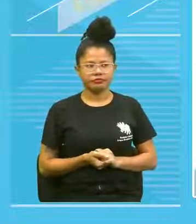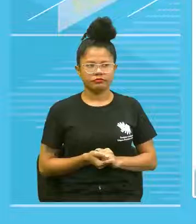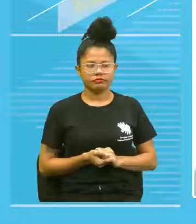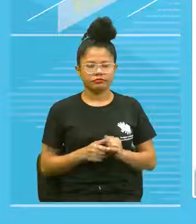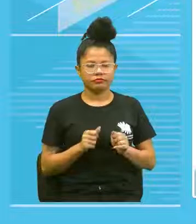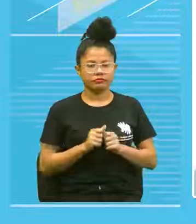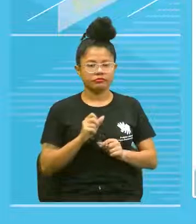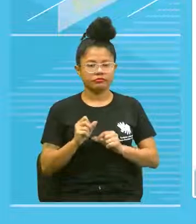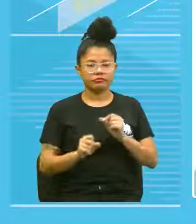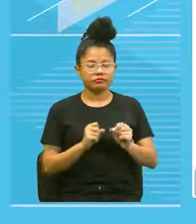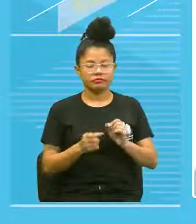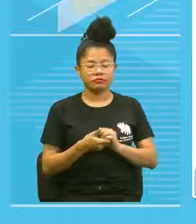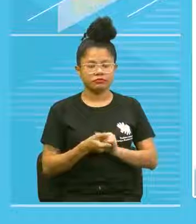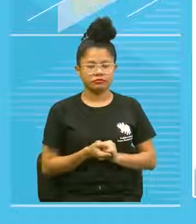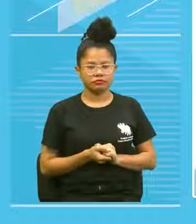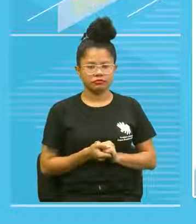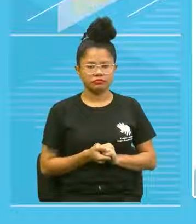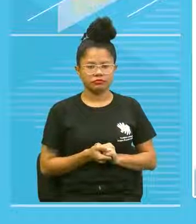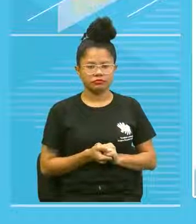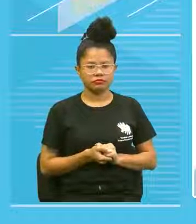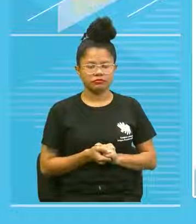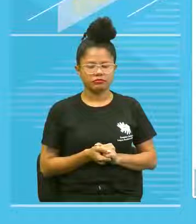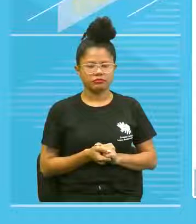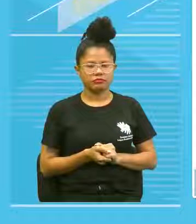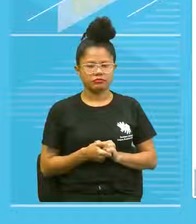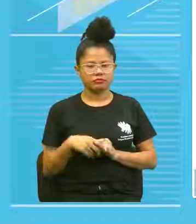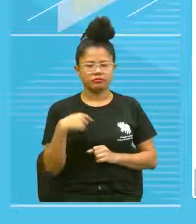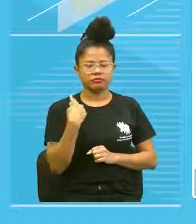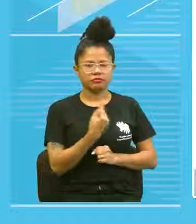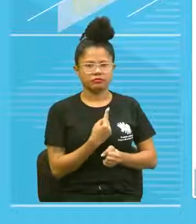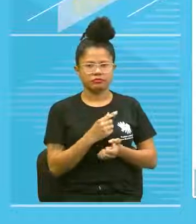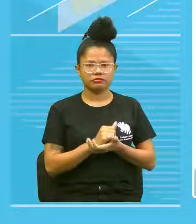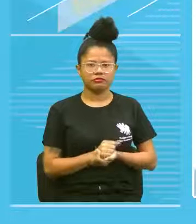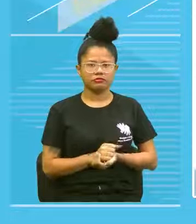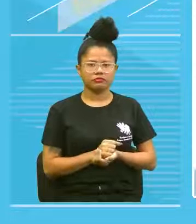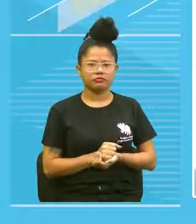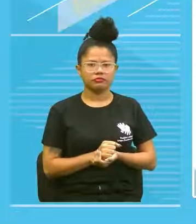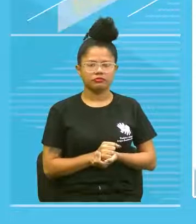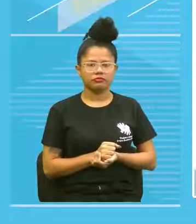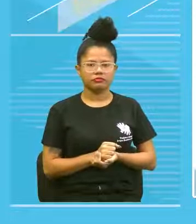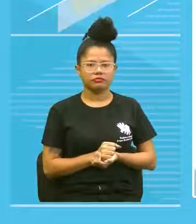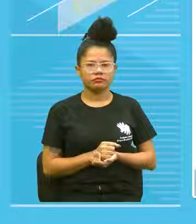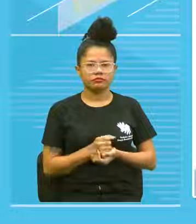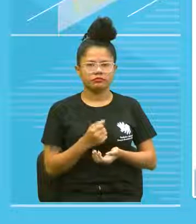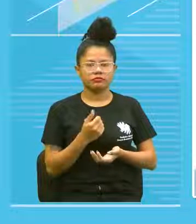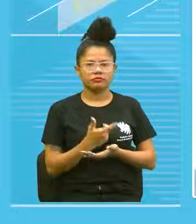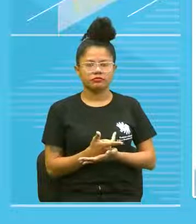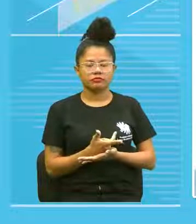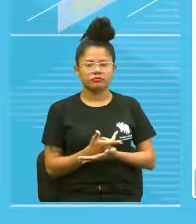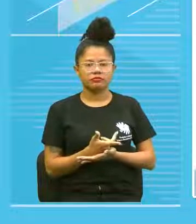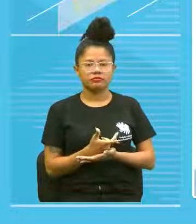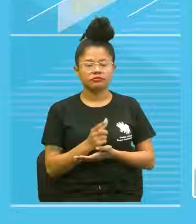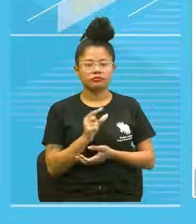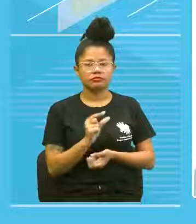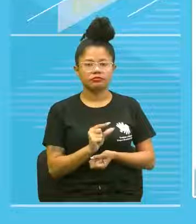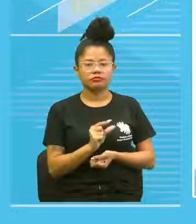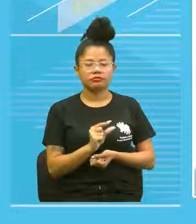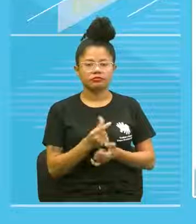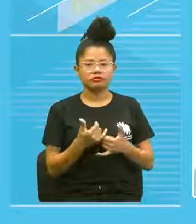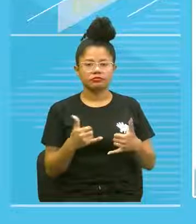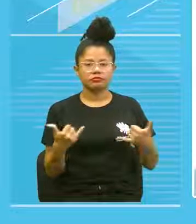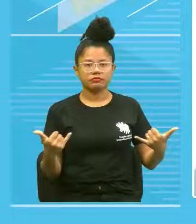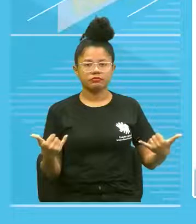tô fazendo com que a gente compre menos energia das termelétricas